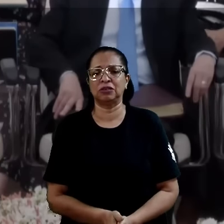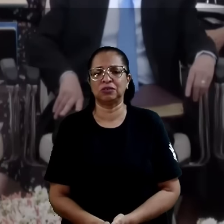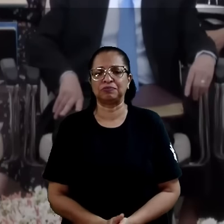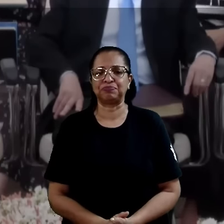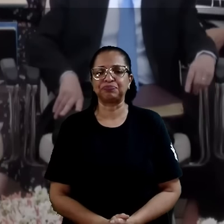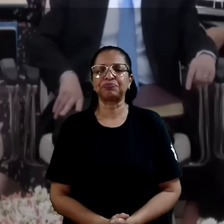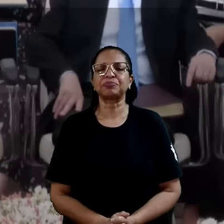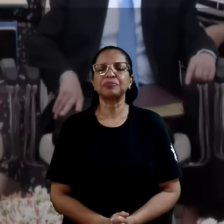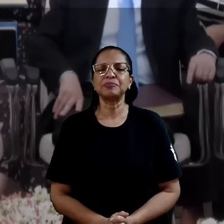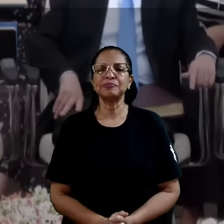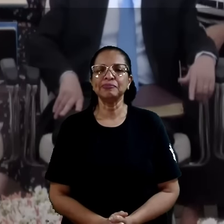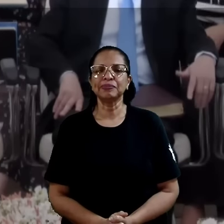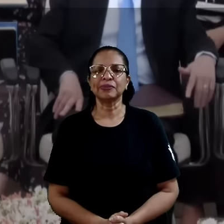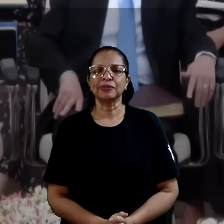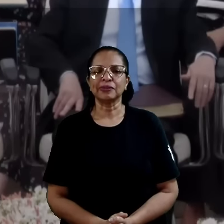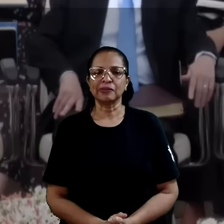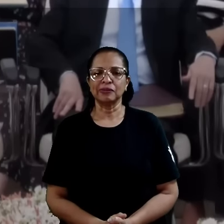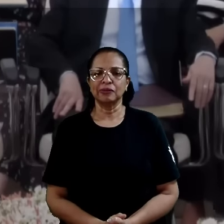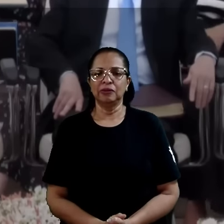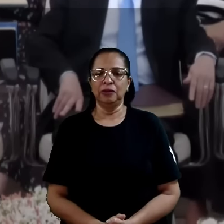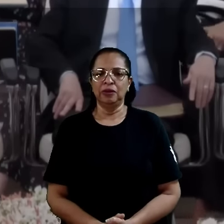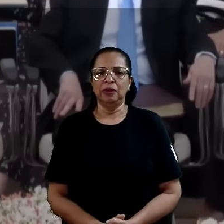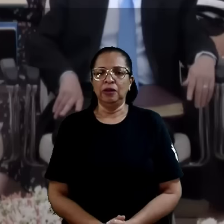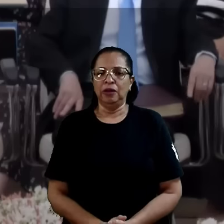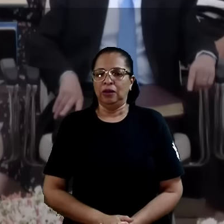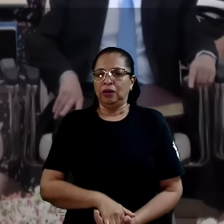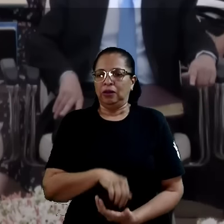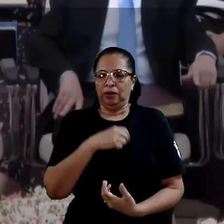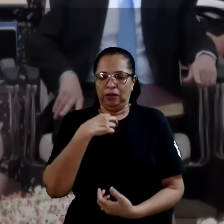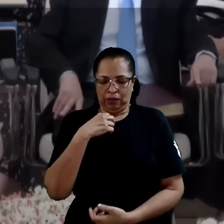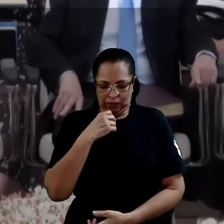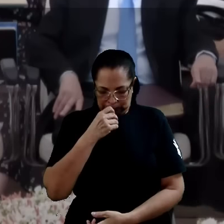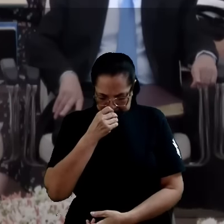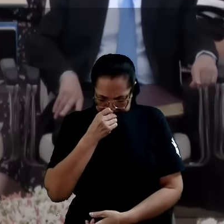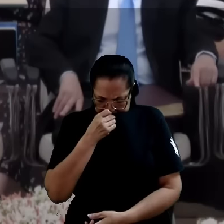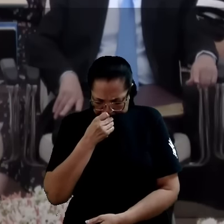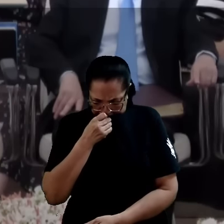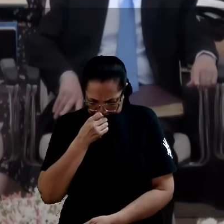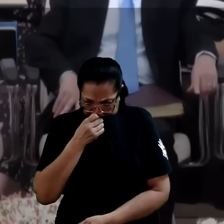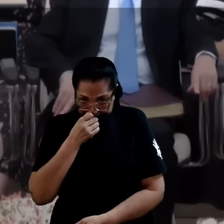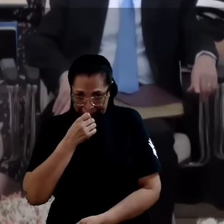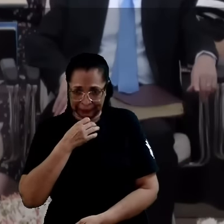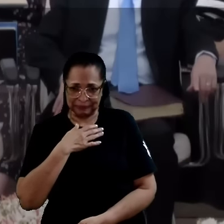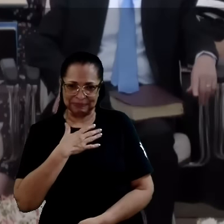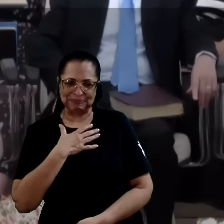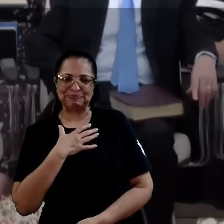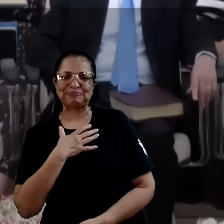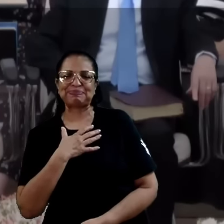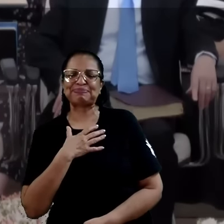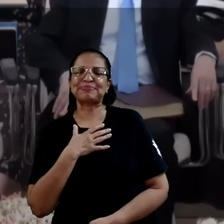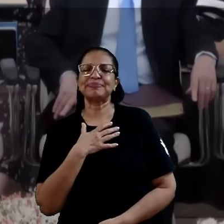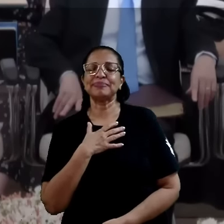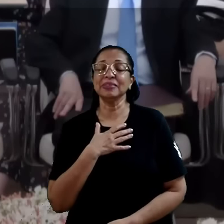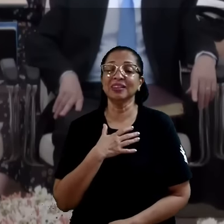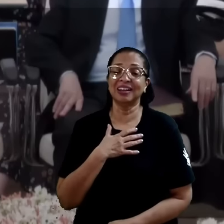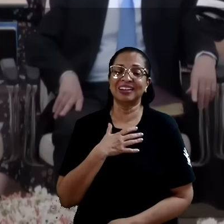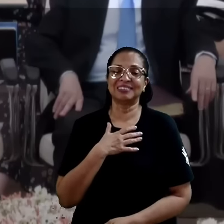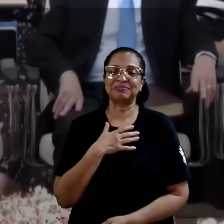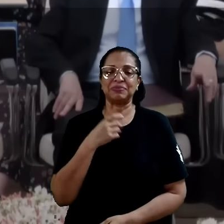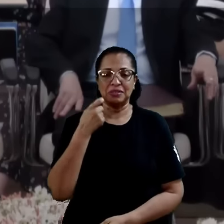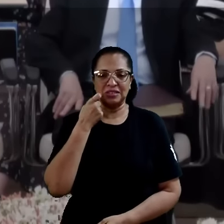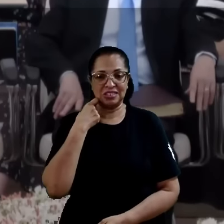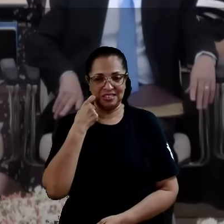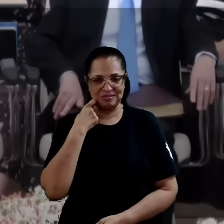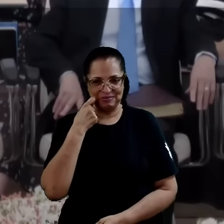sair eu ouvi do nosso presidente sexta-feira que eu tava assistindo e ele falou é pedagógico e é didático se o meu presidente falou é